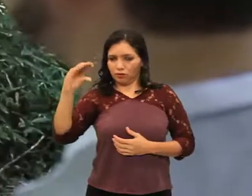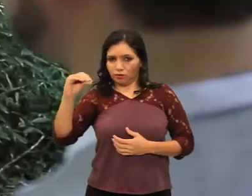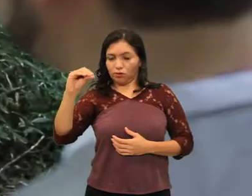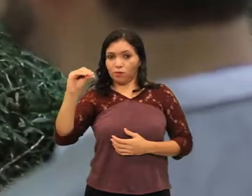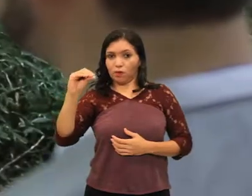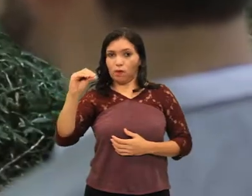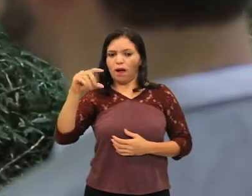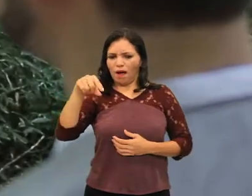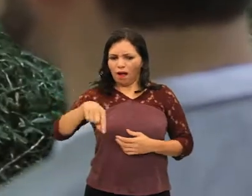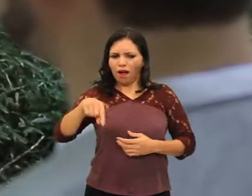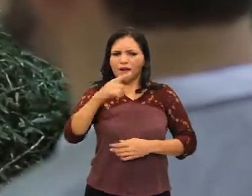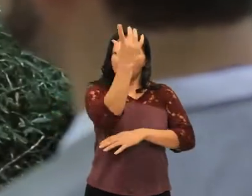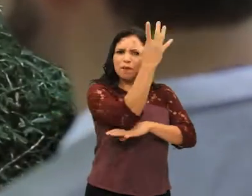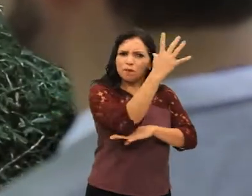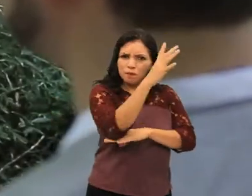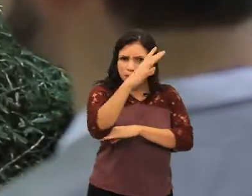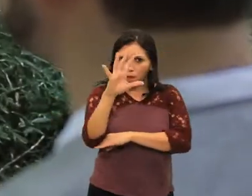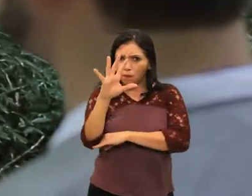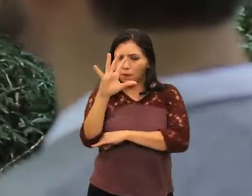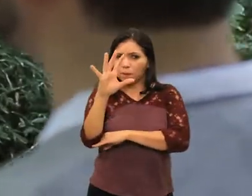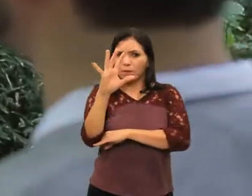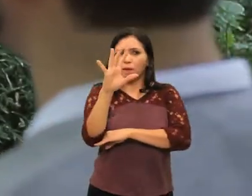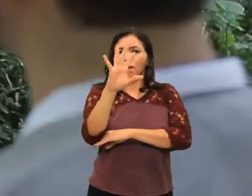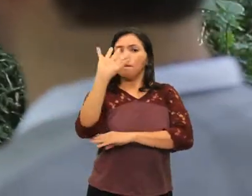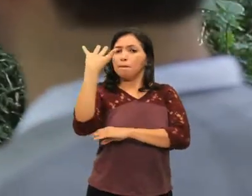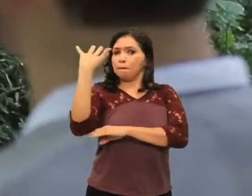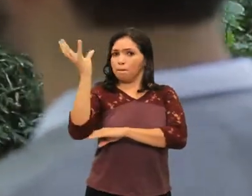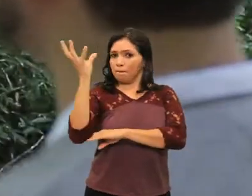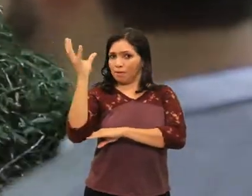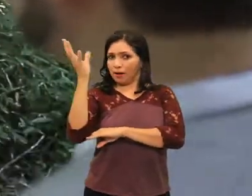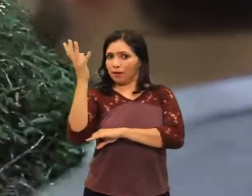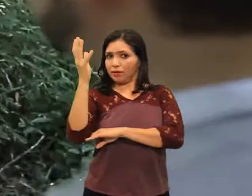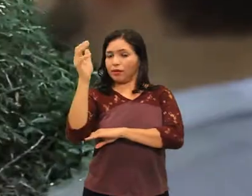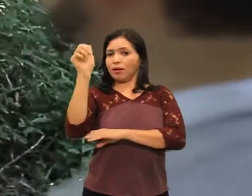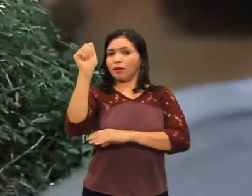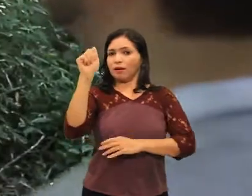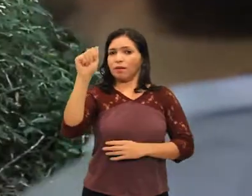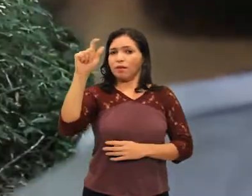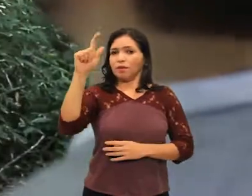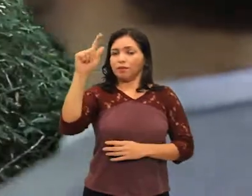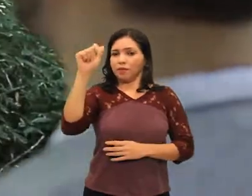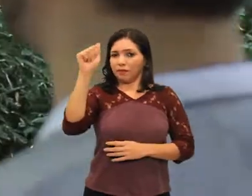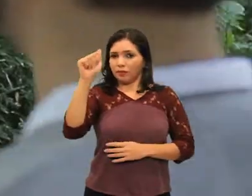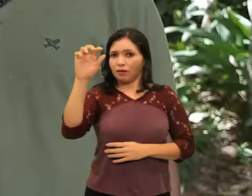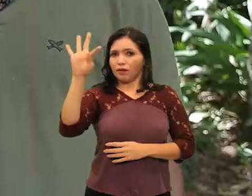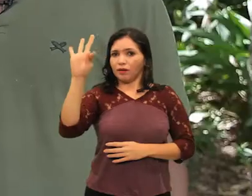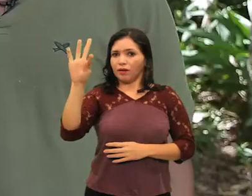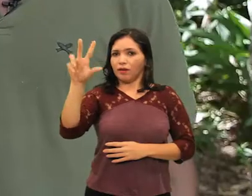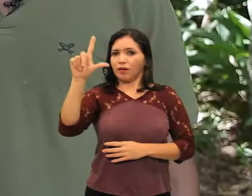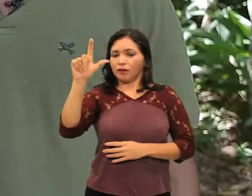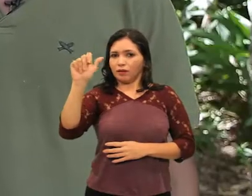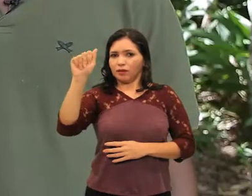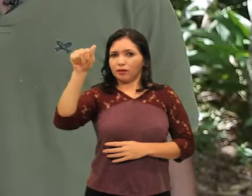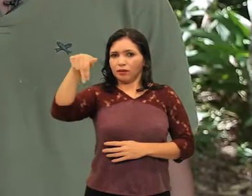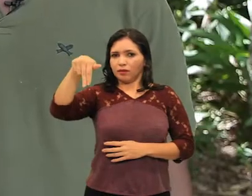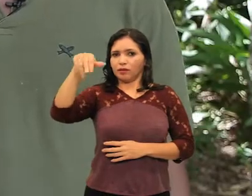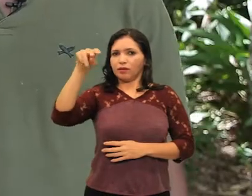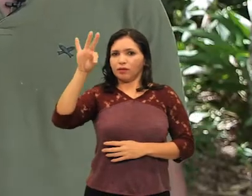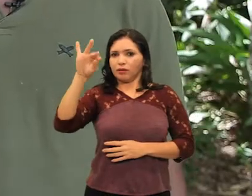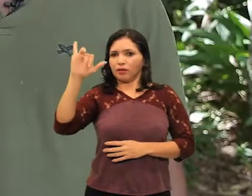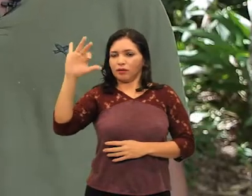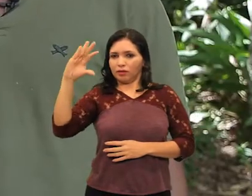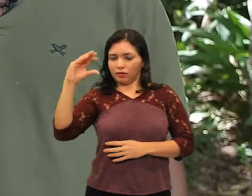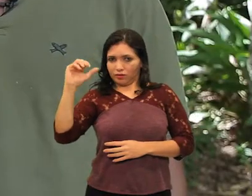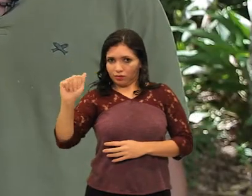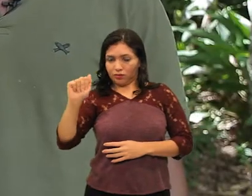Mata Atlântica. E recebe justamente esse nome por conta da proximidade do Oceano Atlântico. O bioma Mata